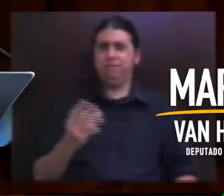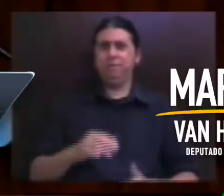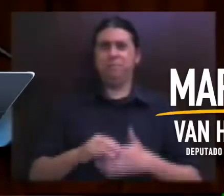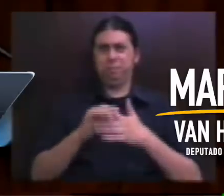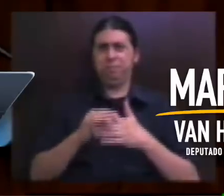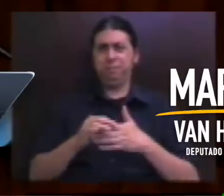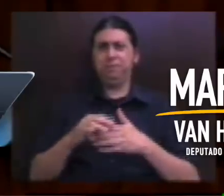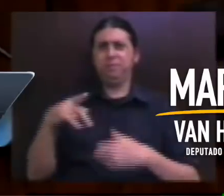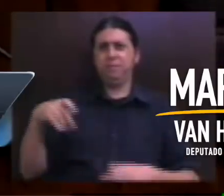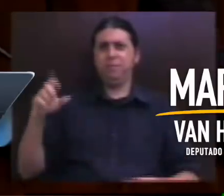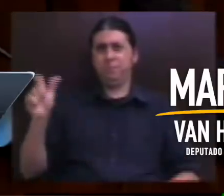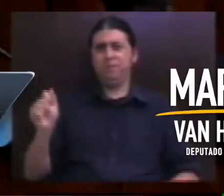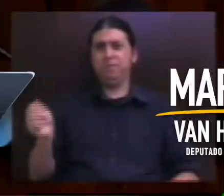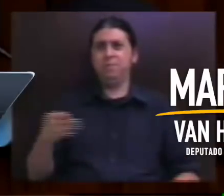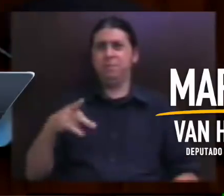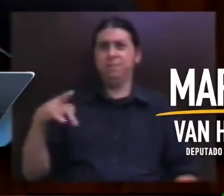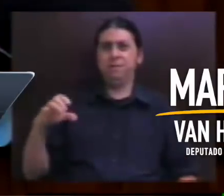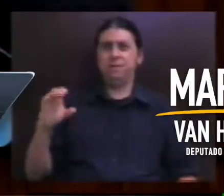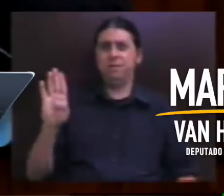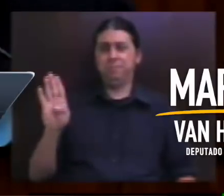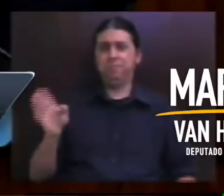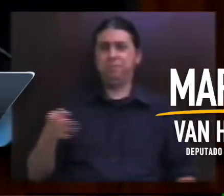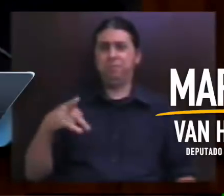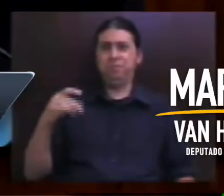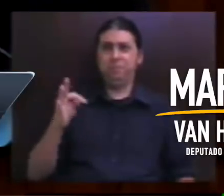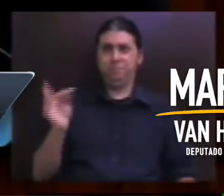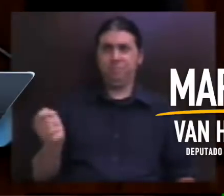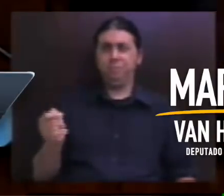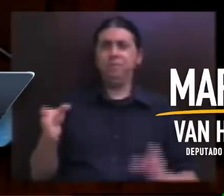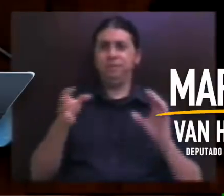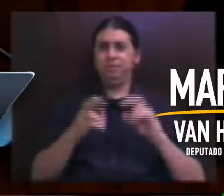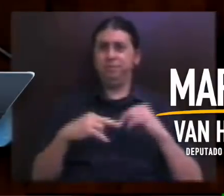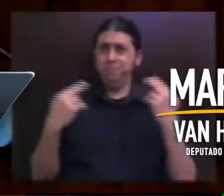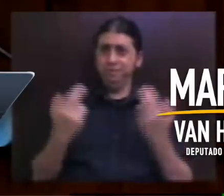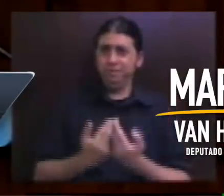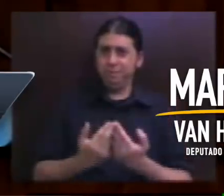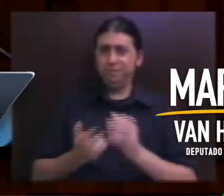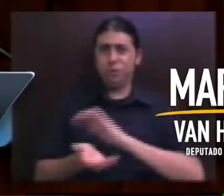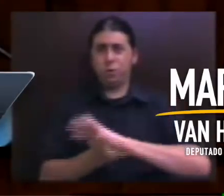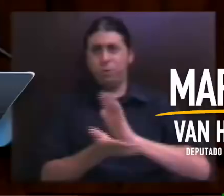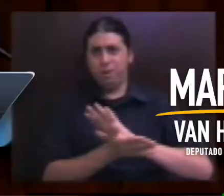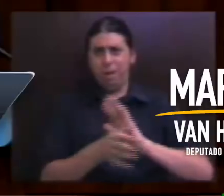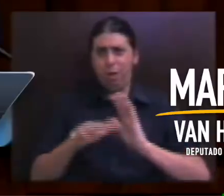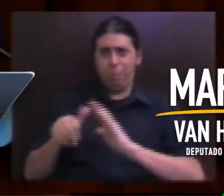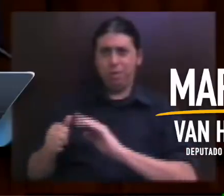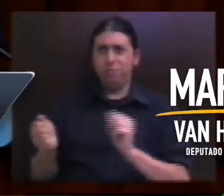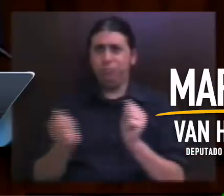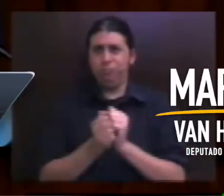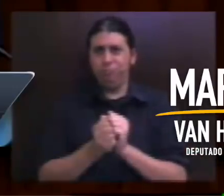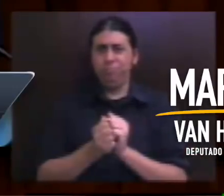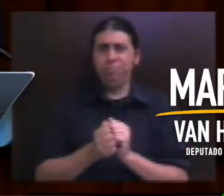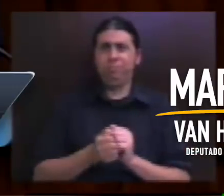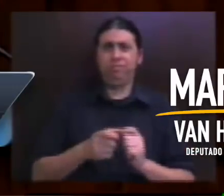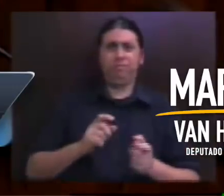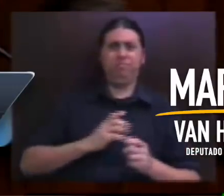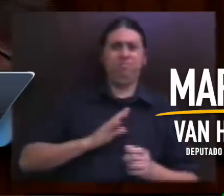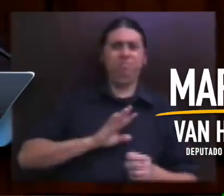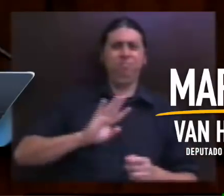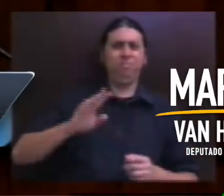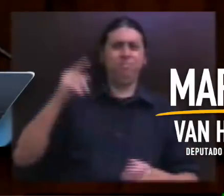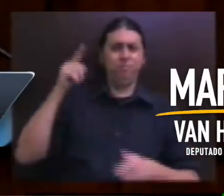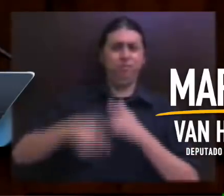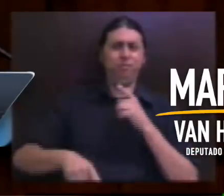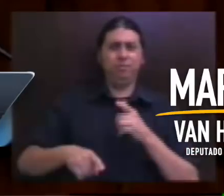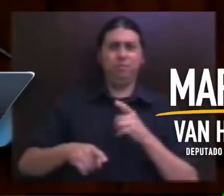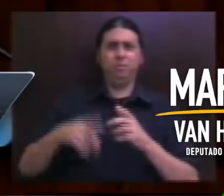Ruas, PSOL, PCdoB e PT reunidos para impedir que se discutam esses projetos na Assembleia Legislativa? Será que